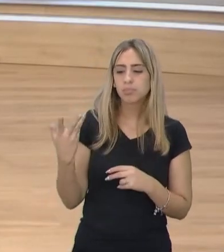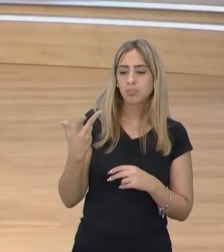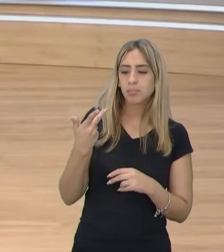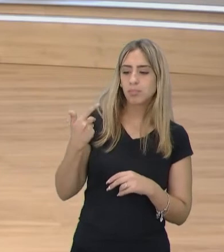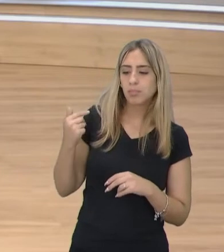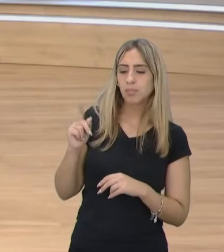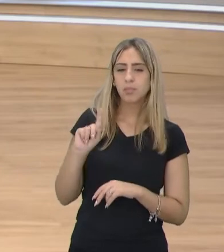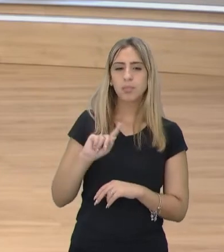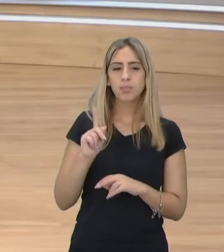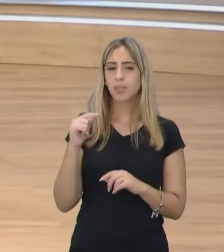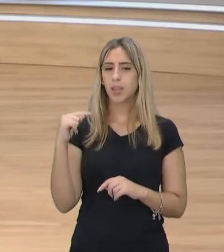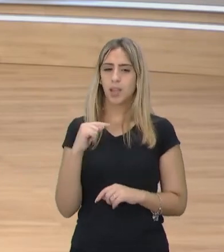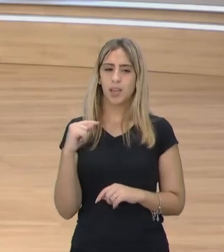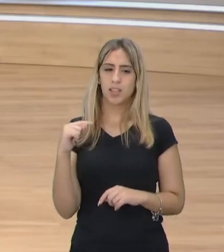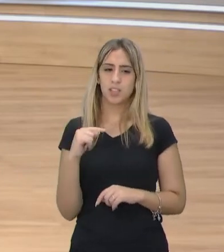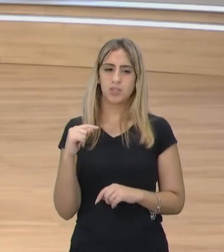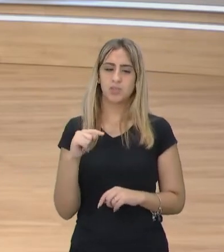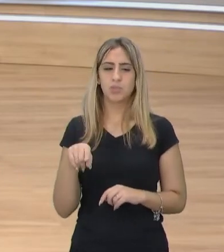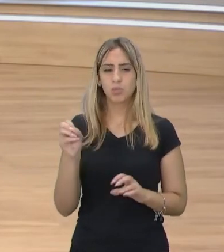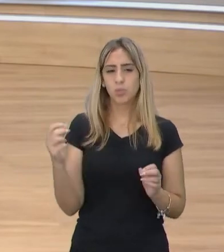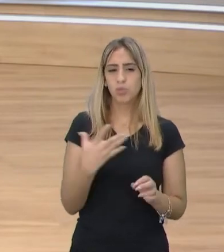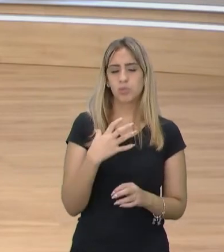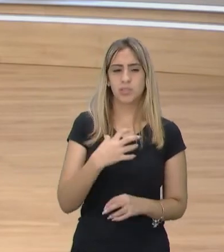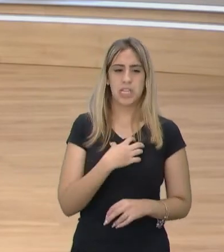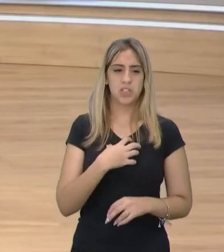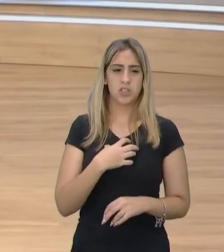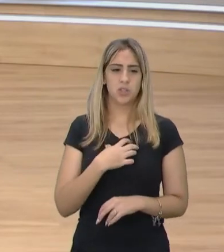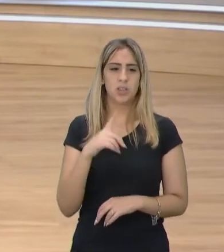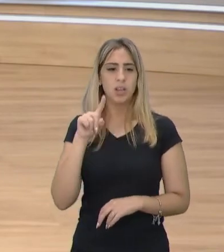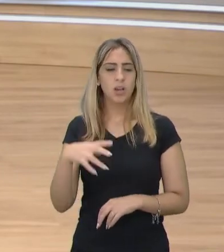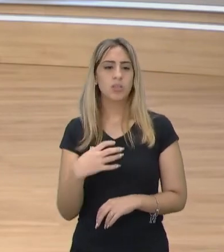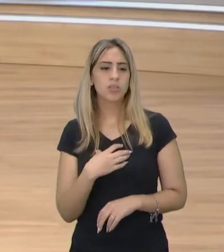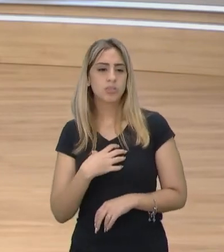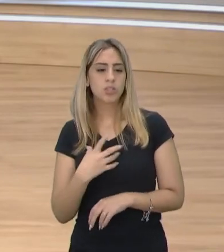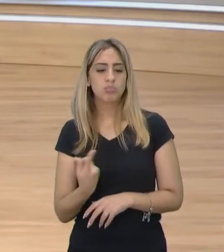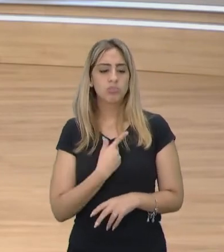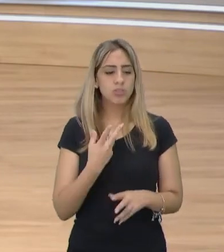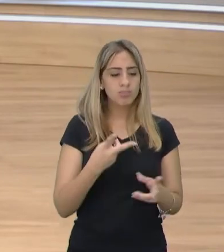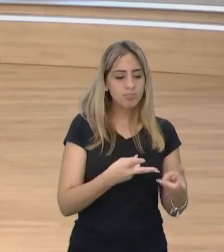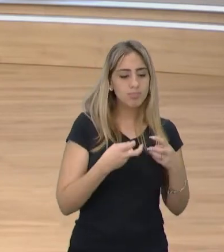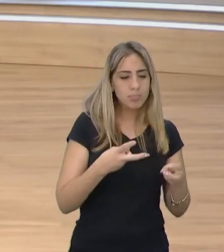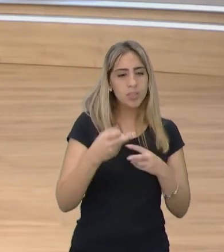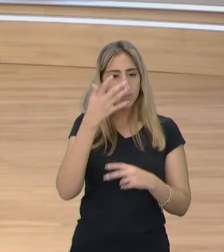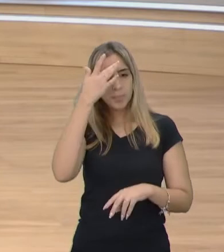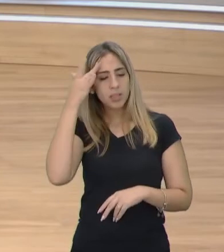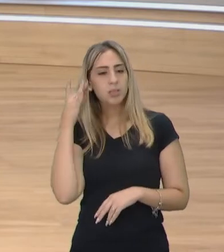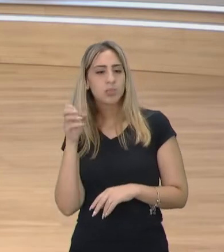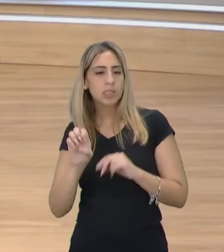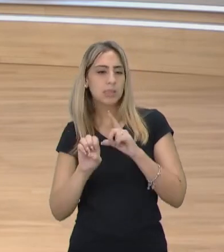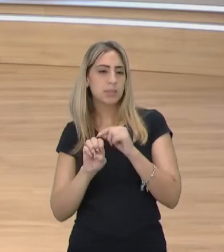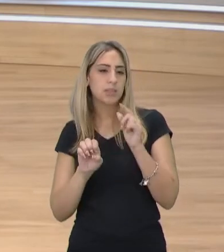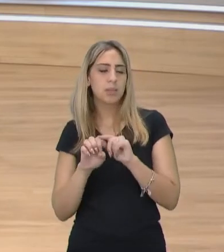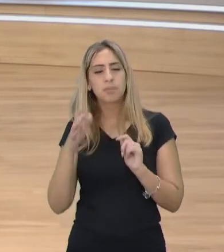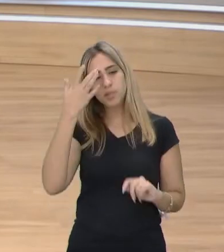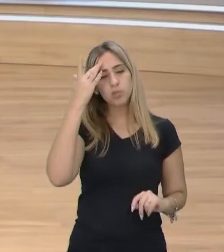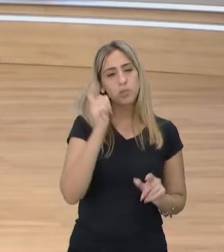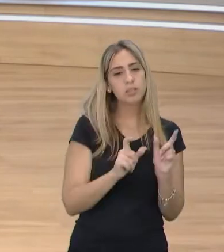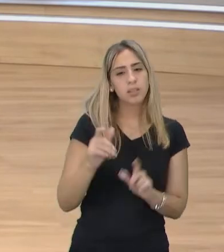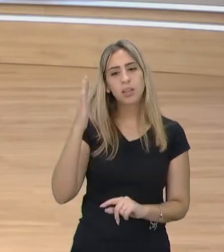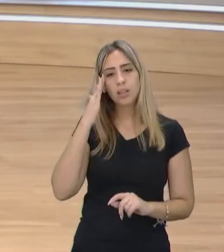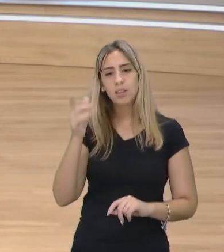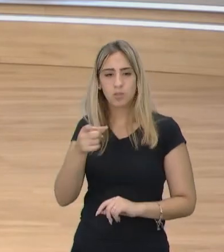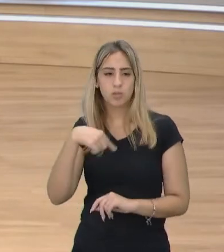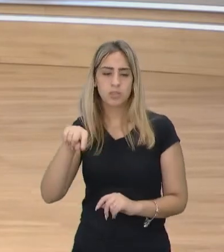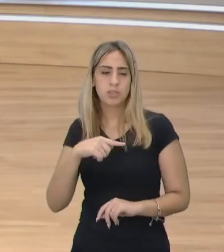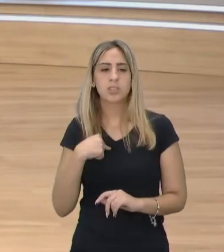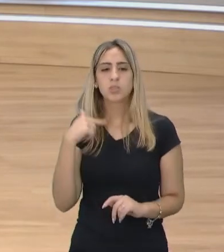uma sedução negativa no mau sentido. Não. É a forma de atrair as pessoas para esse empreendimento, as pessoas entenderem você. Então, eu tenho